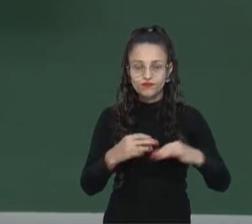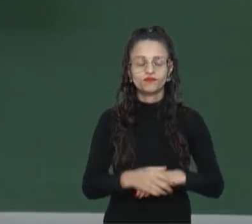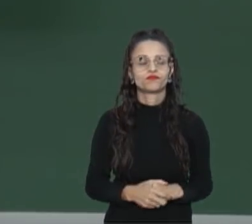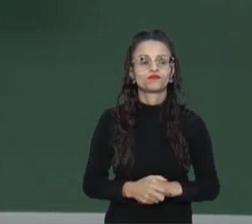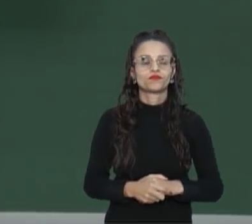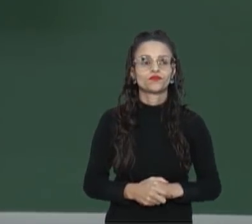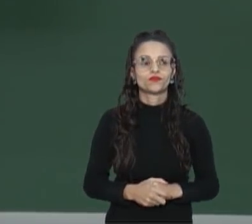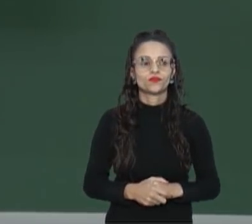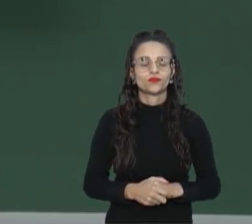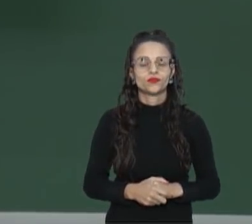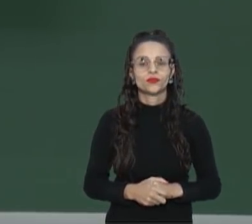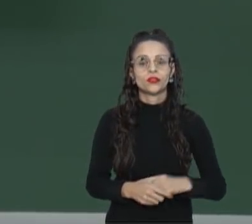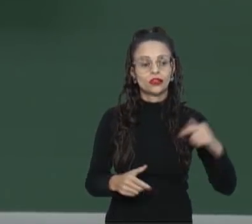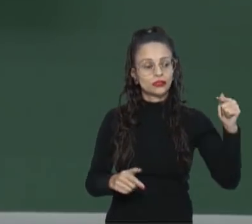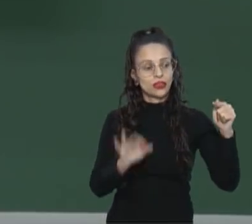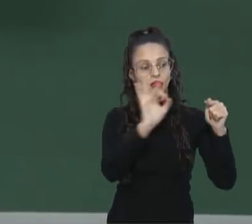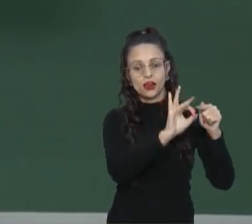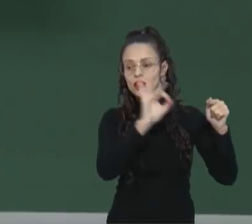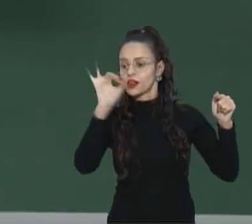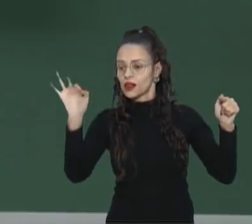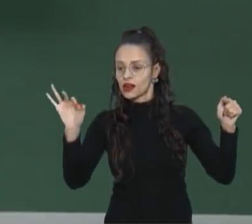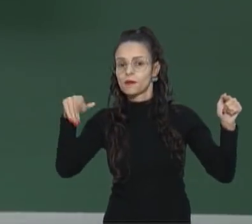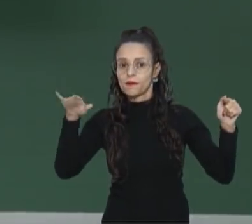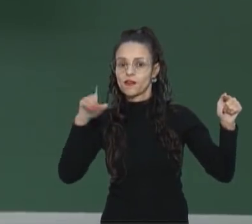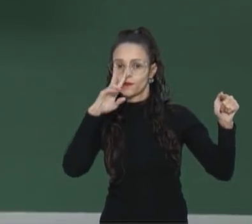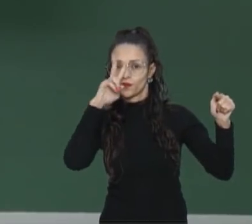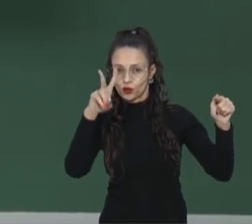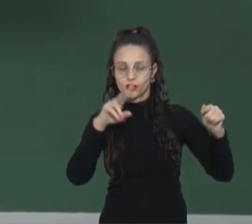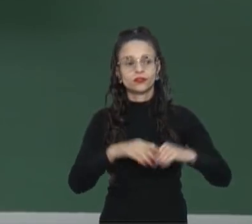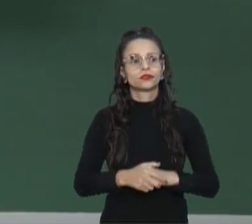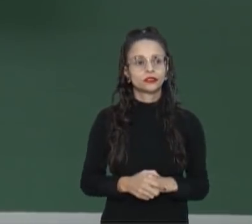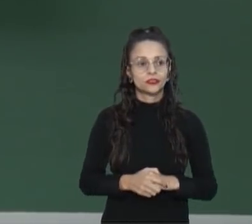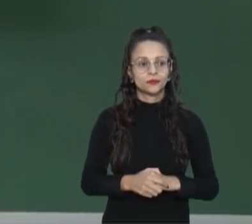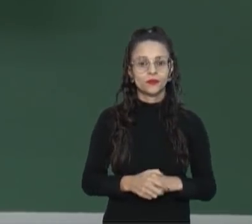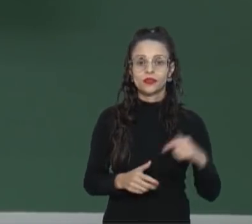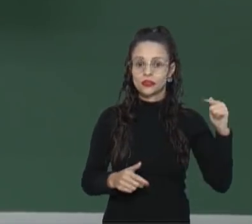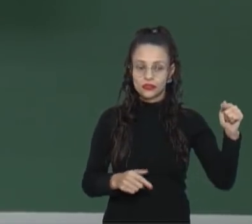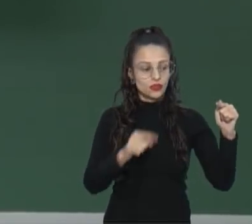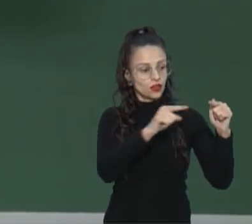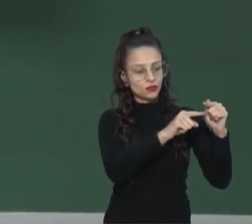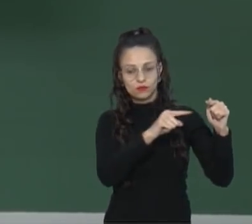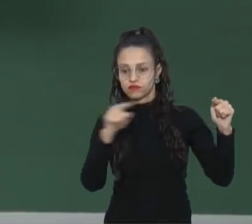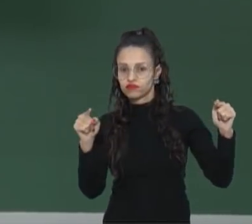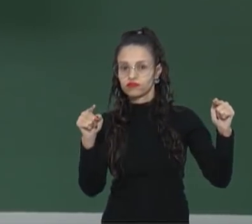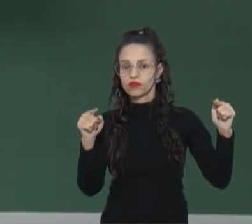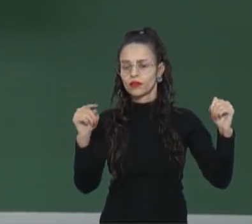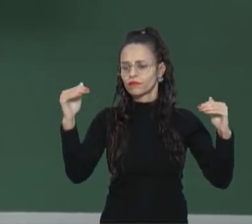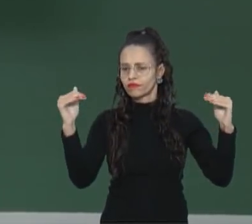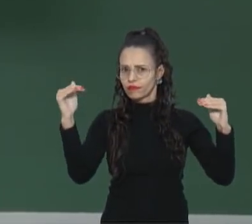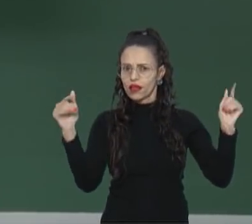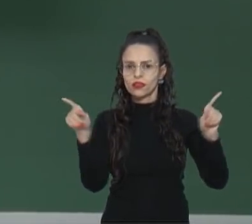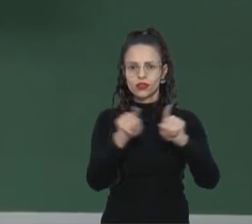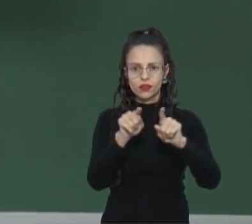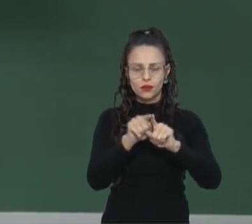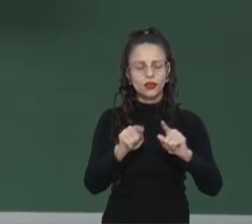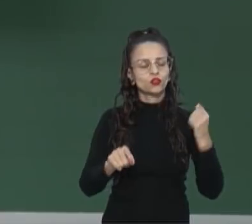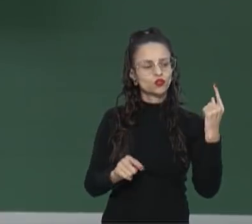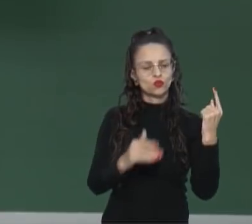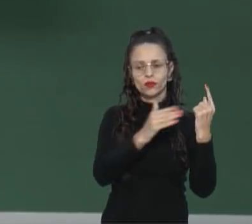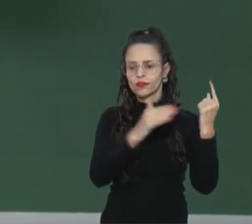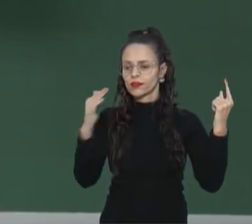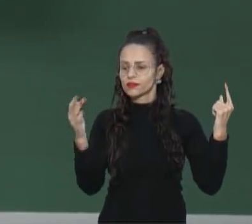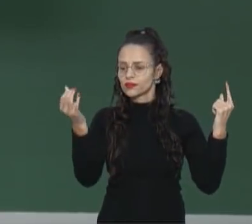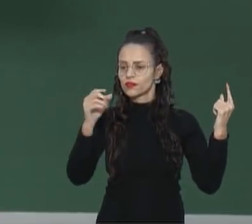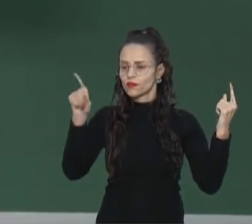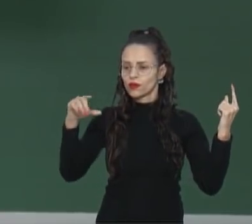aí, mais longe do 7, mais forte. Bem no 7 continua sendo neutro. E de 1 até